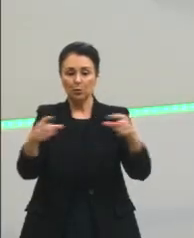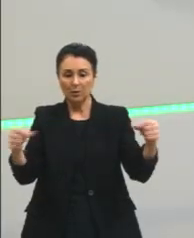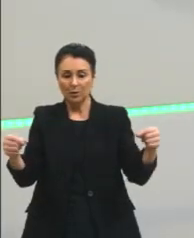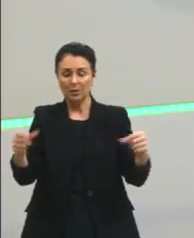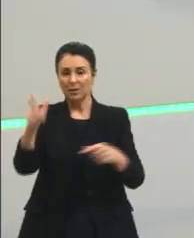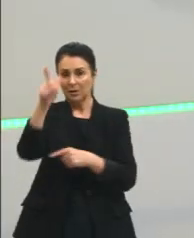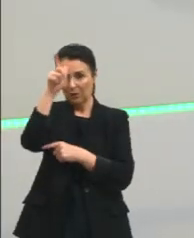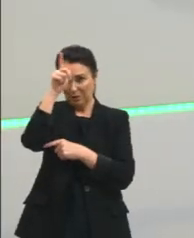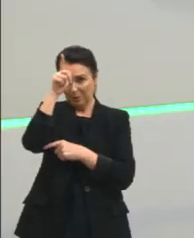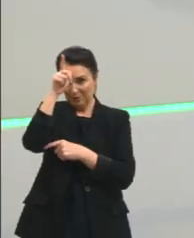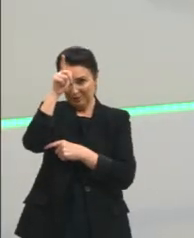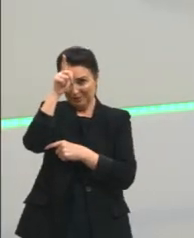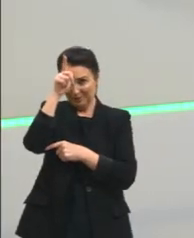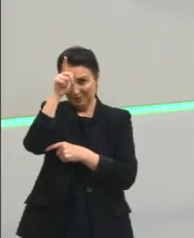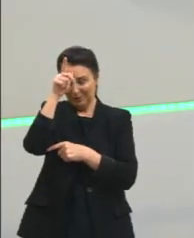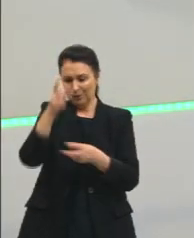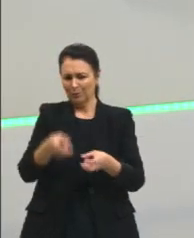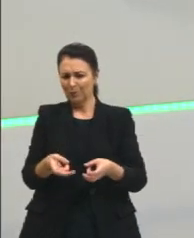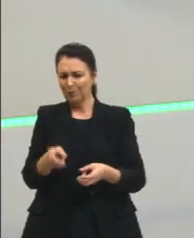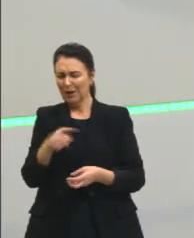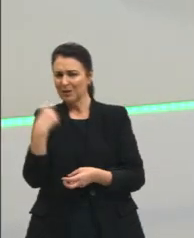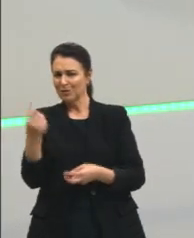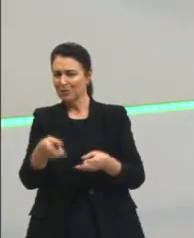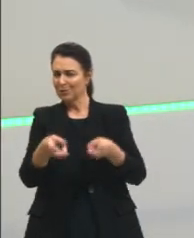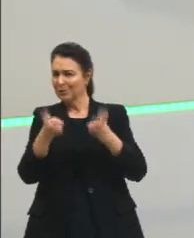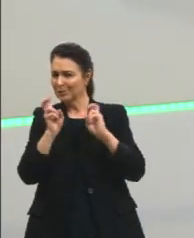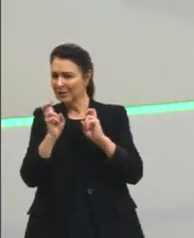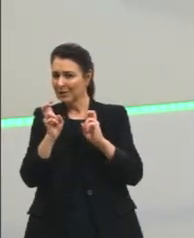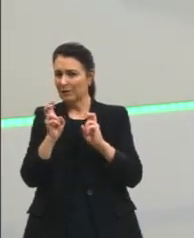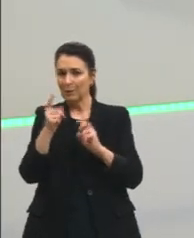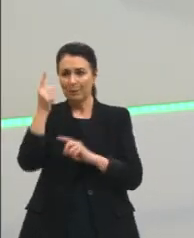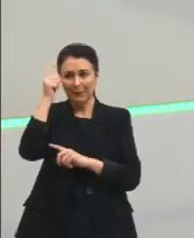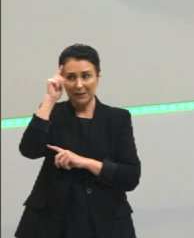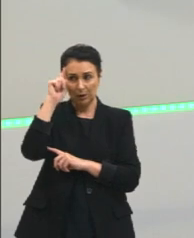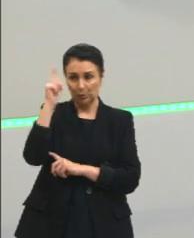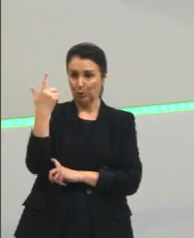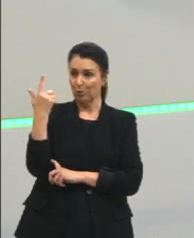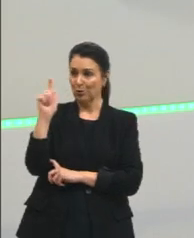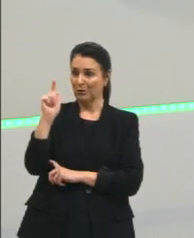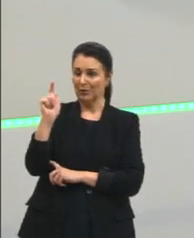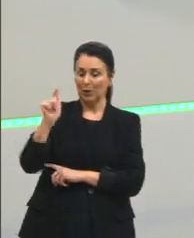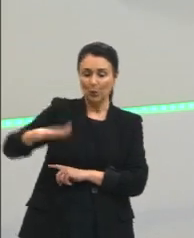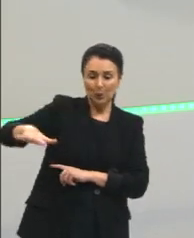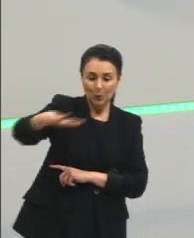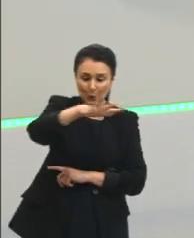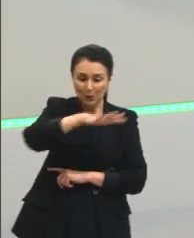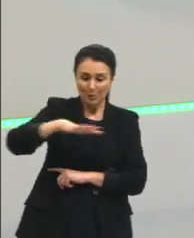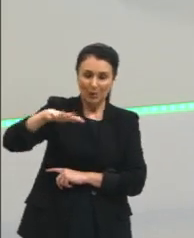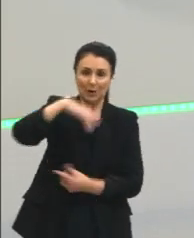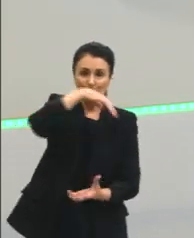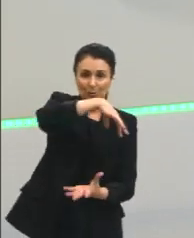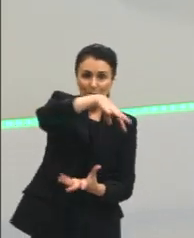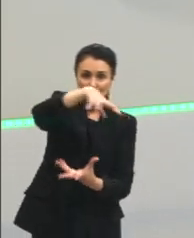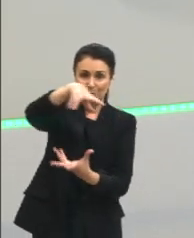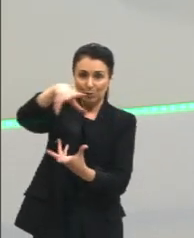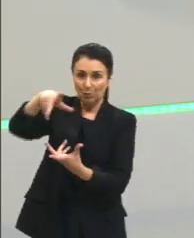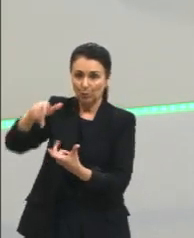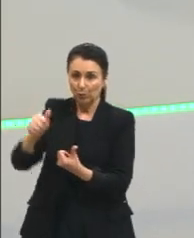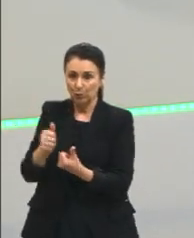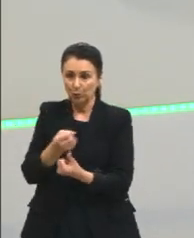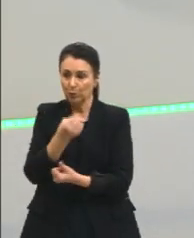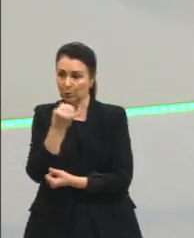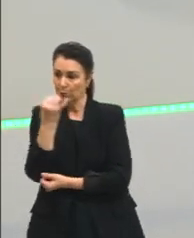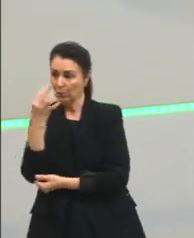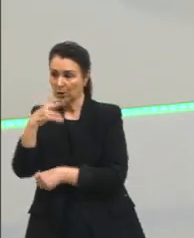Alemão então a gente vê tá dançando né geograficamente Na quantidade de Gigante de países que existem no mundo